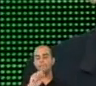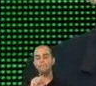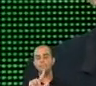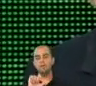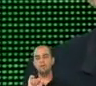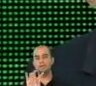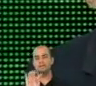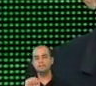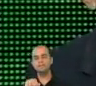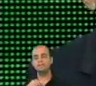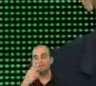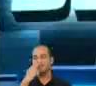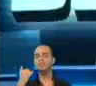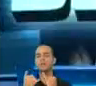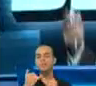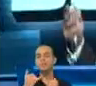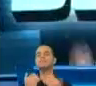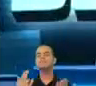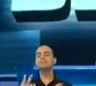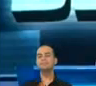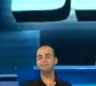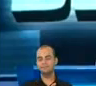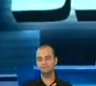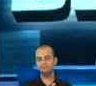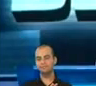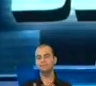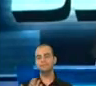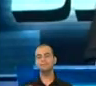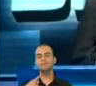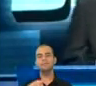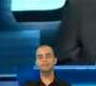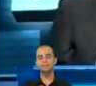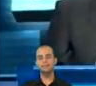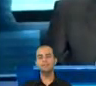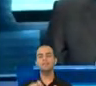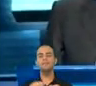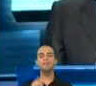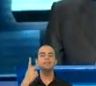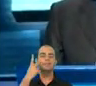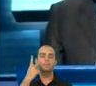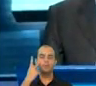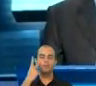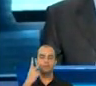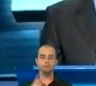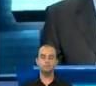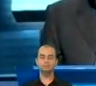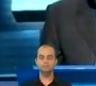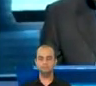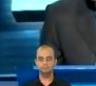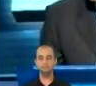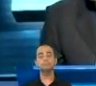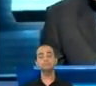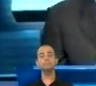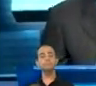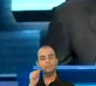Mãe Paulistana, que é parecido com este que vocês estão apresentando agora de Mãe Cegonha, que na verdade já é feito em São